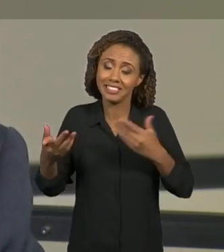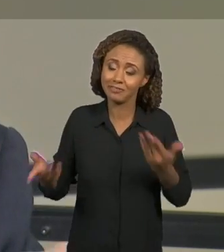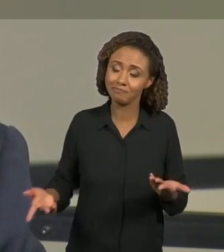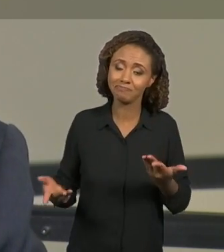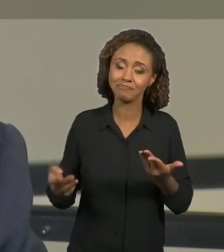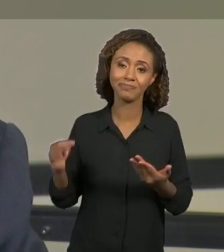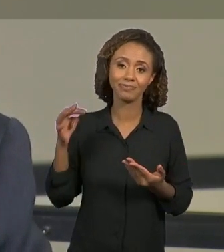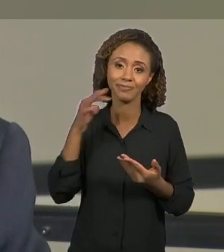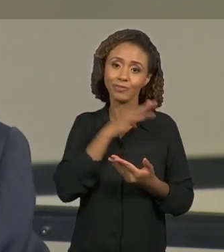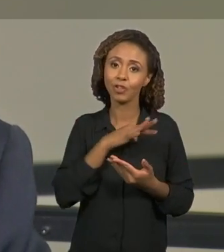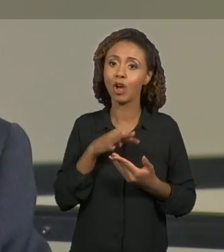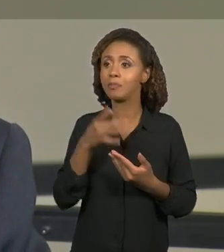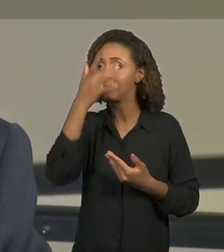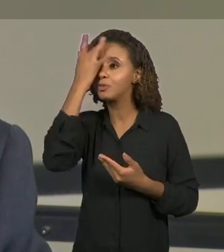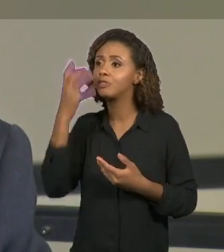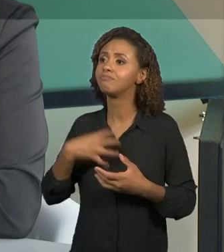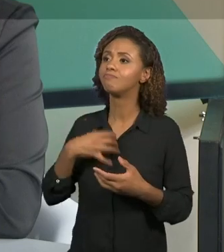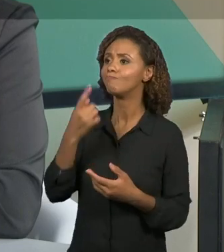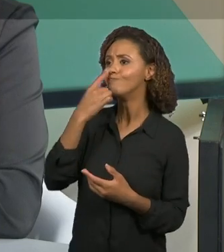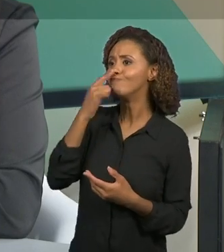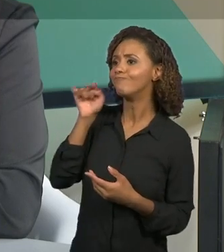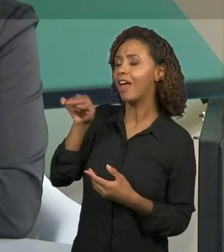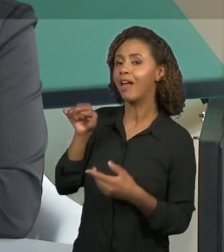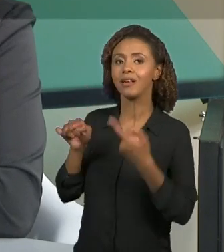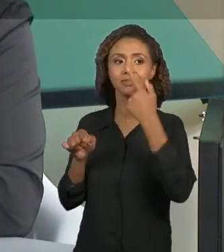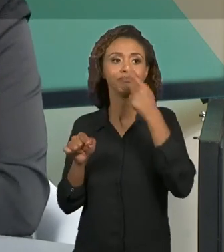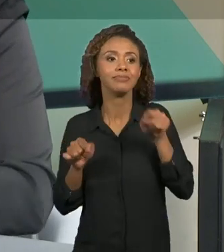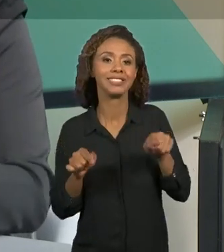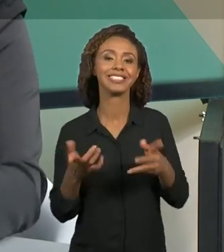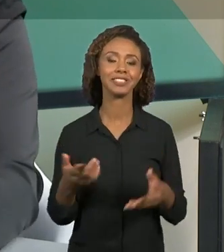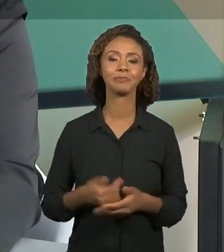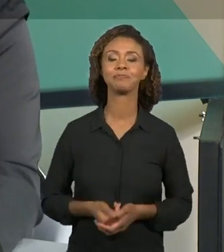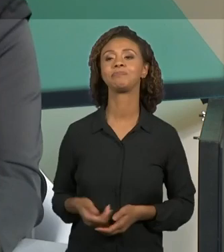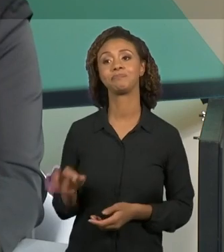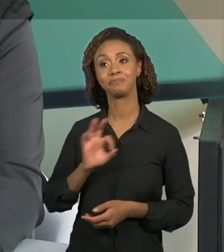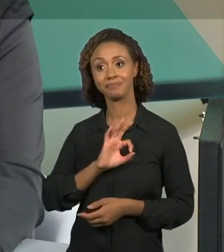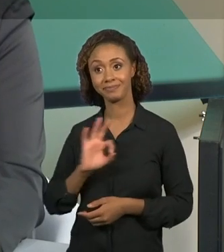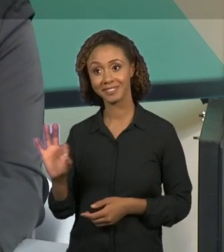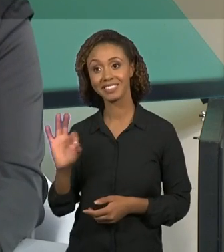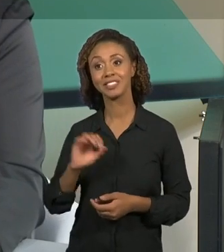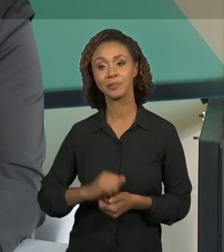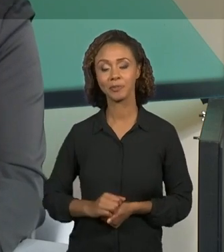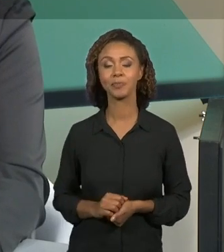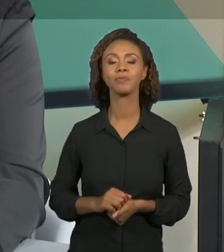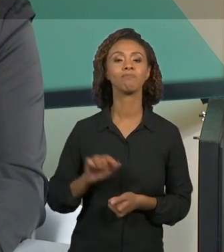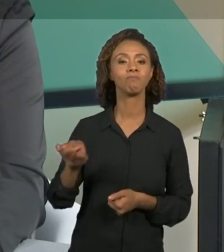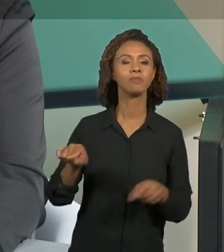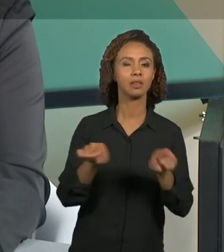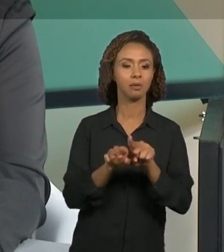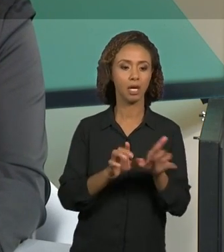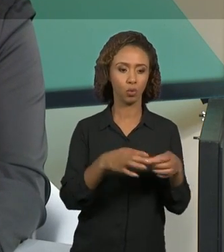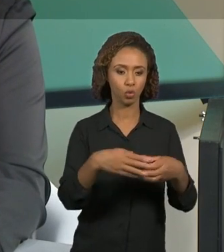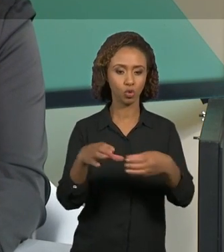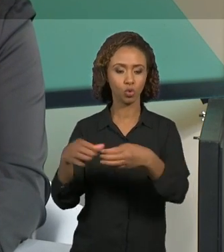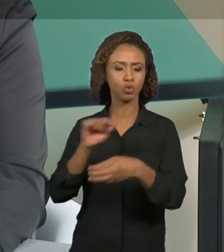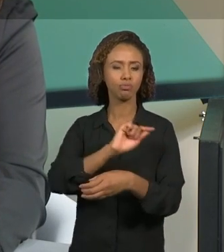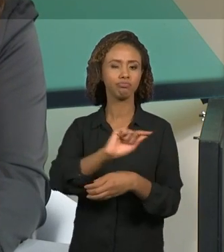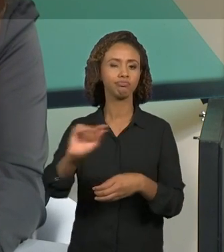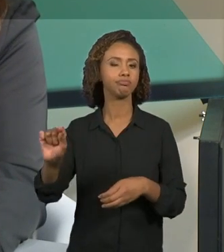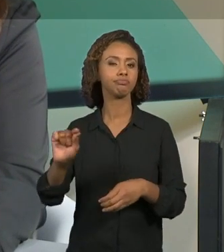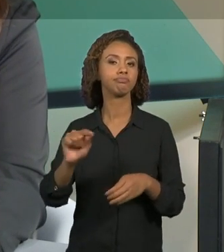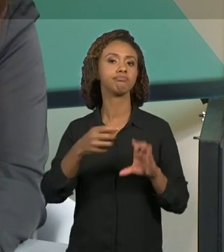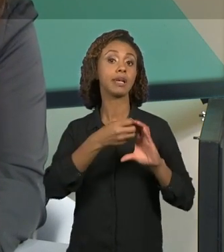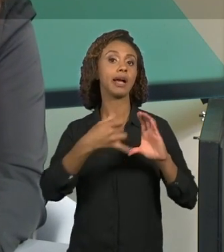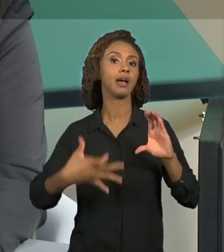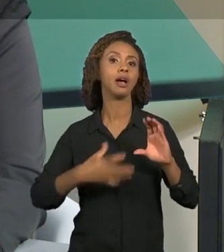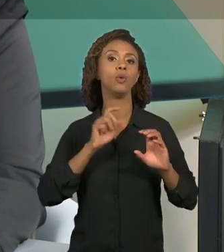vai naturalmente se agregando né tem feito e aí assim uma característica também desses grupos é eu